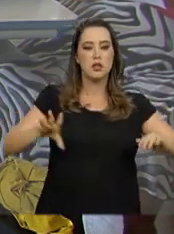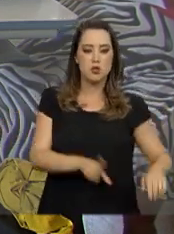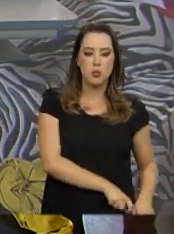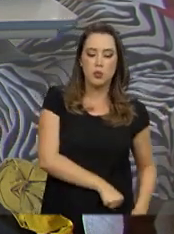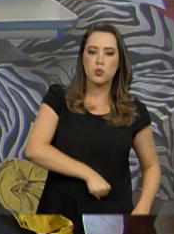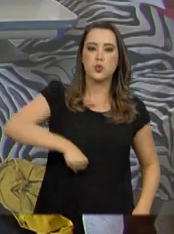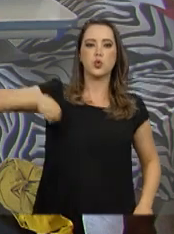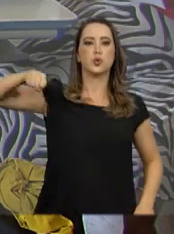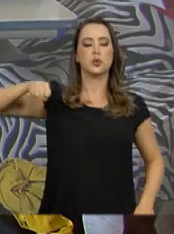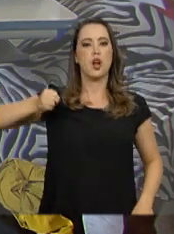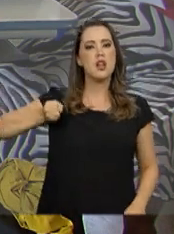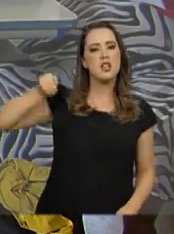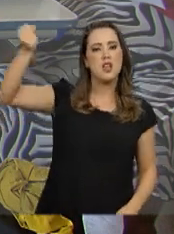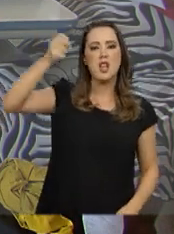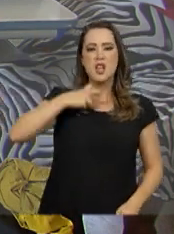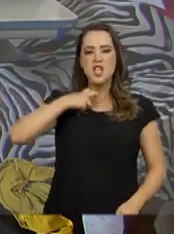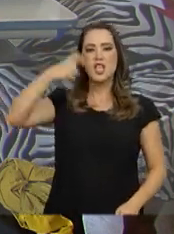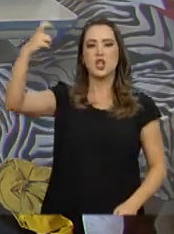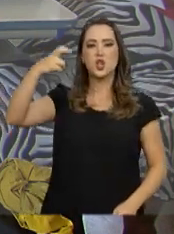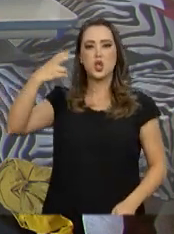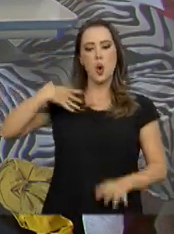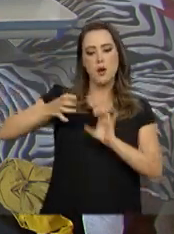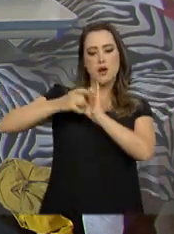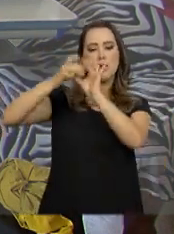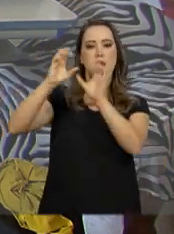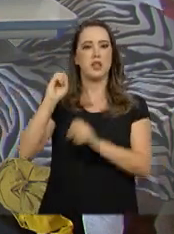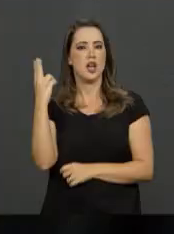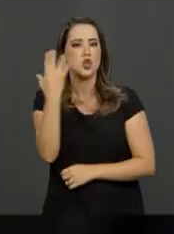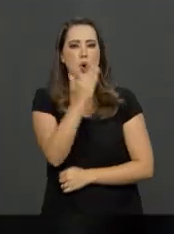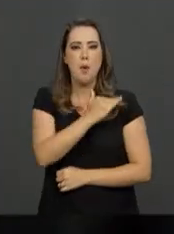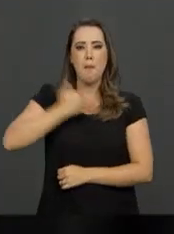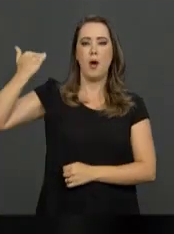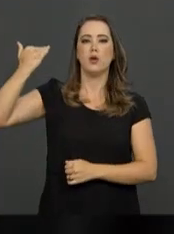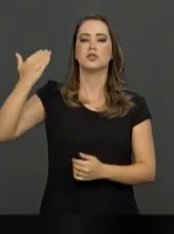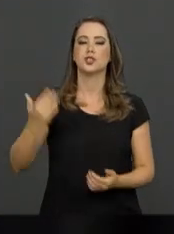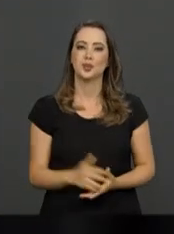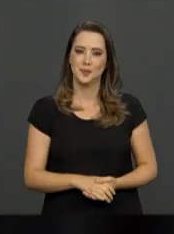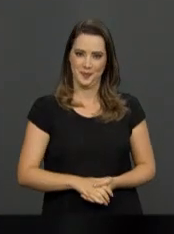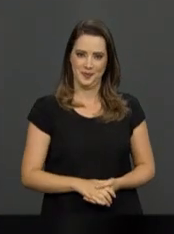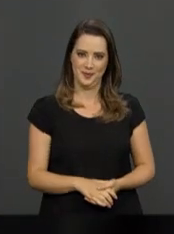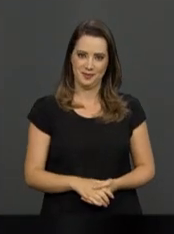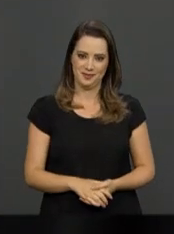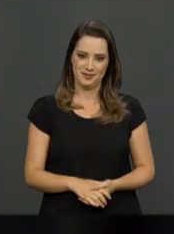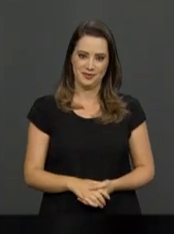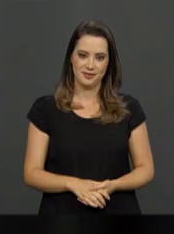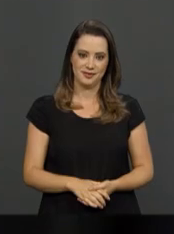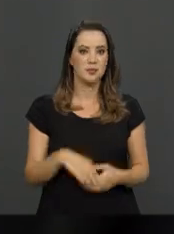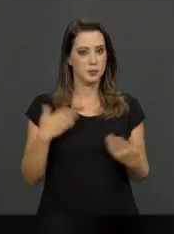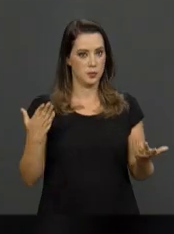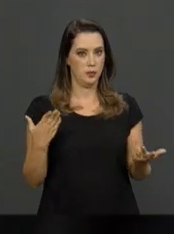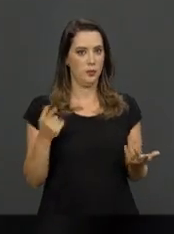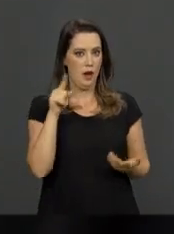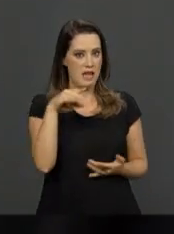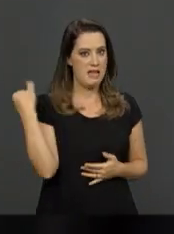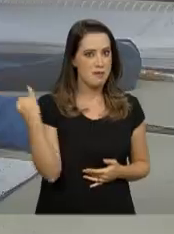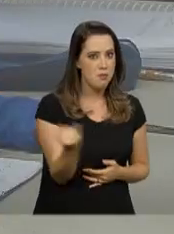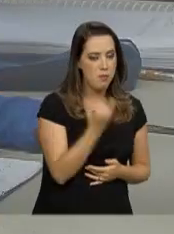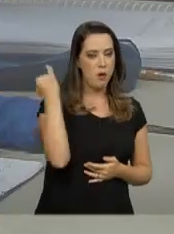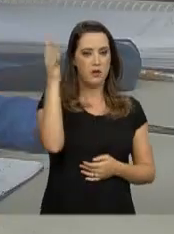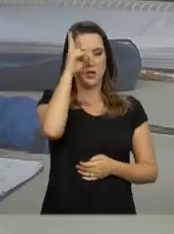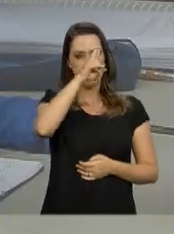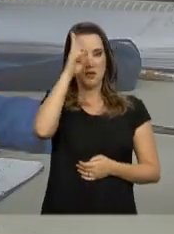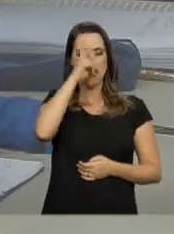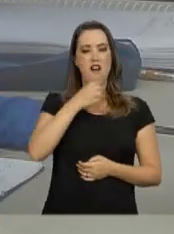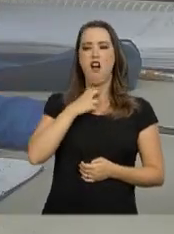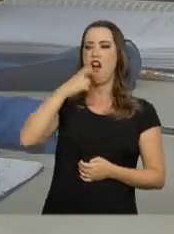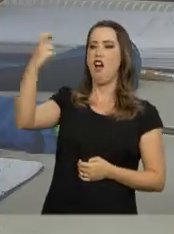espada, gritou: independência ou morte. Um dos mais importantes eventos da nossa história. O